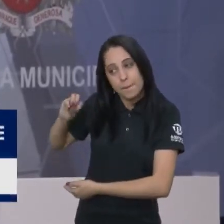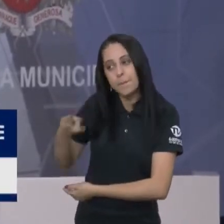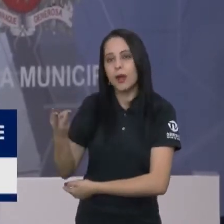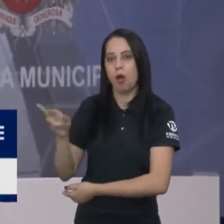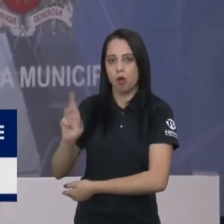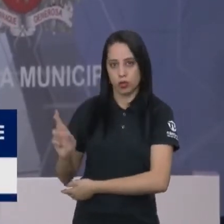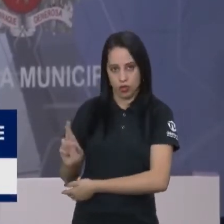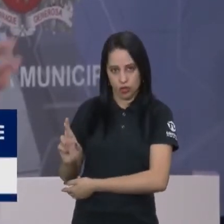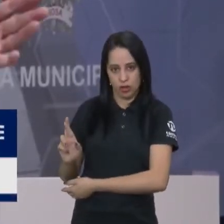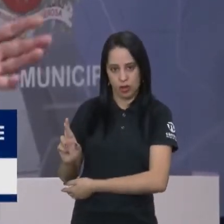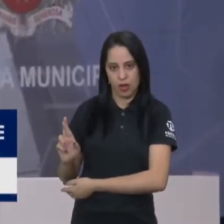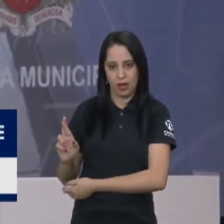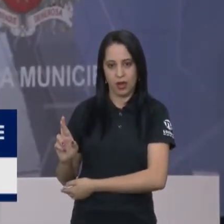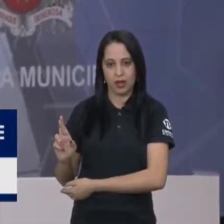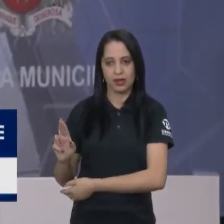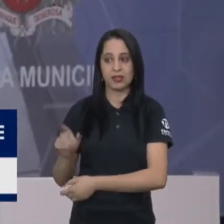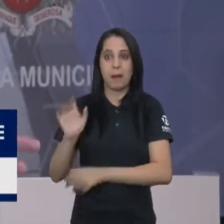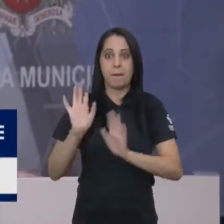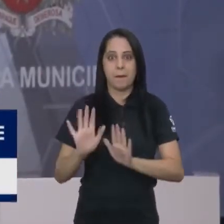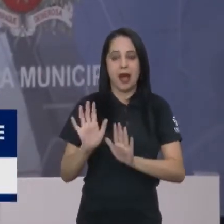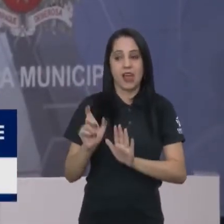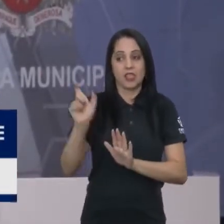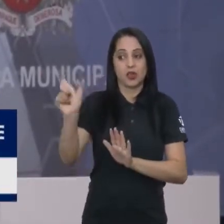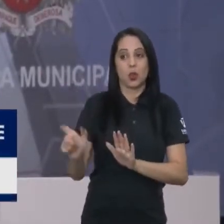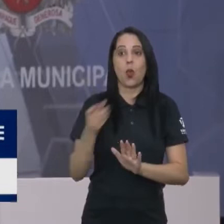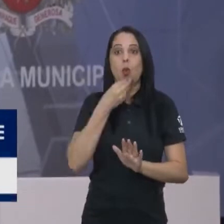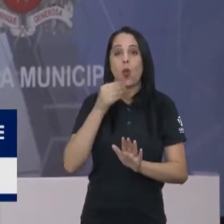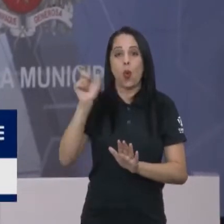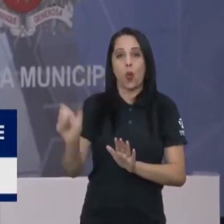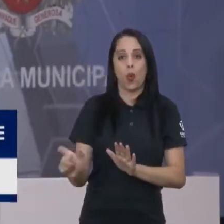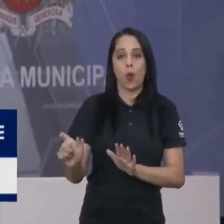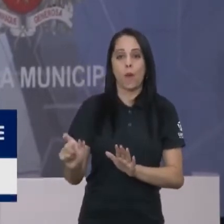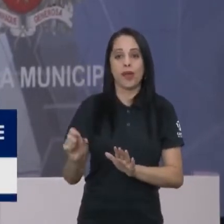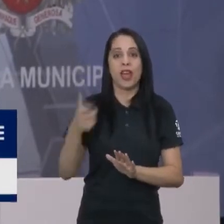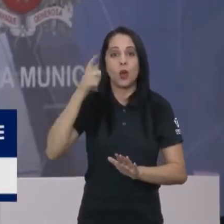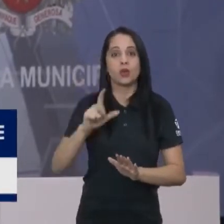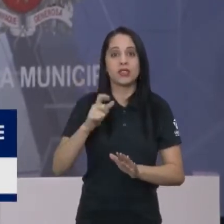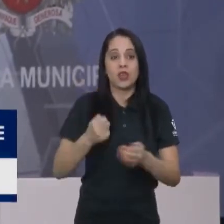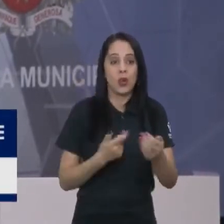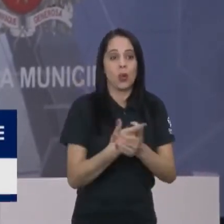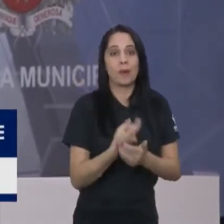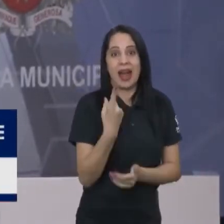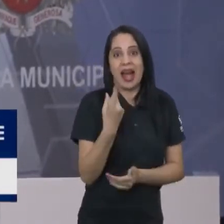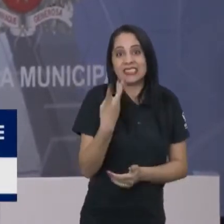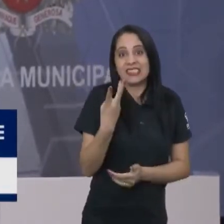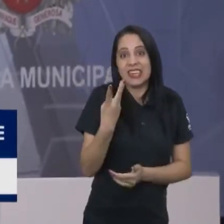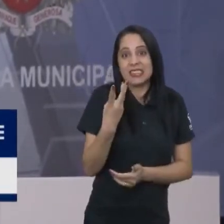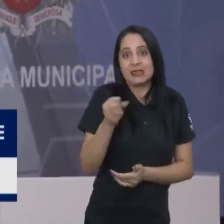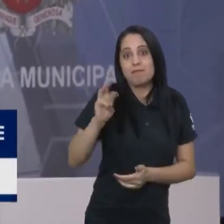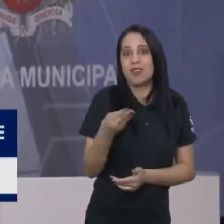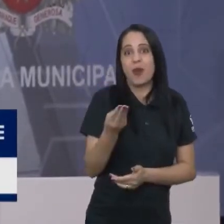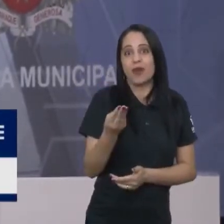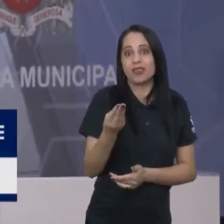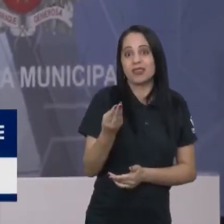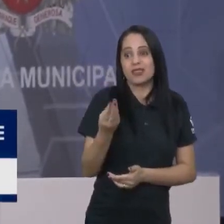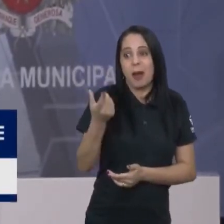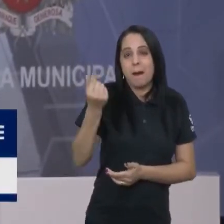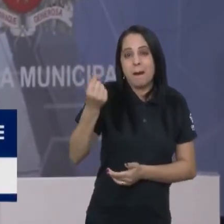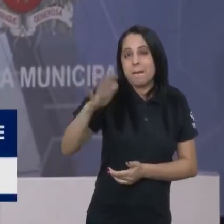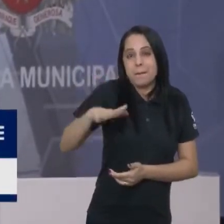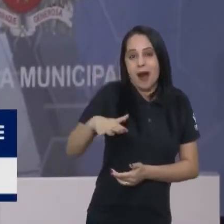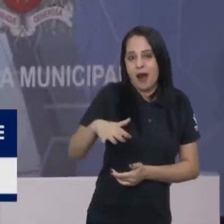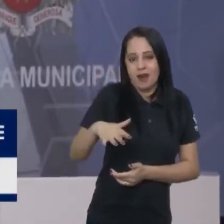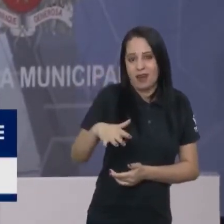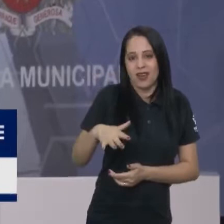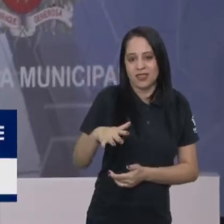prédio da Solectro. E o Ricardo, que colaborou com essa negociação, nós compramos por 13 milhões de reais. Né? 13 milhões de reais.